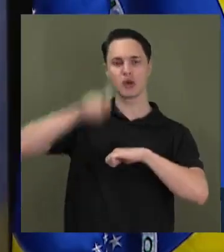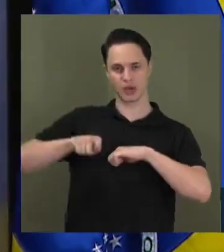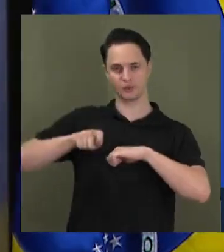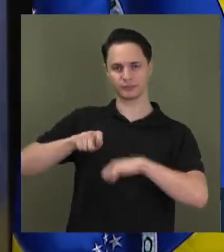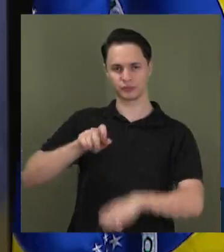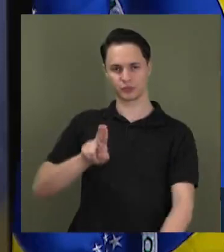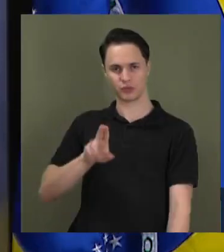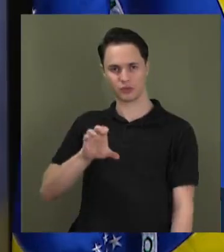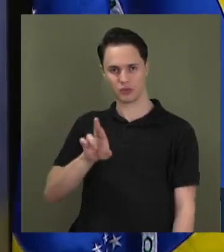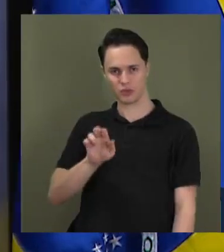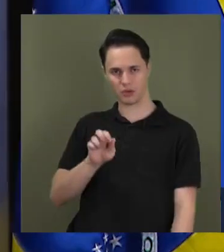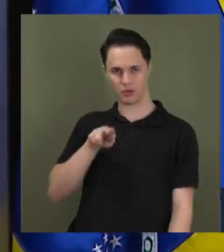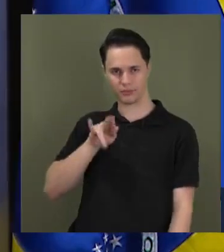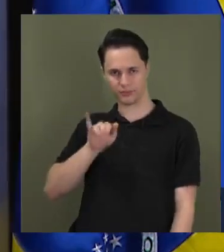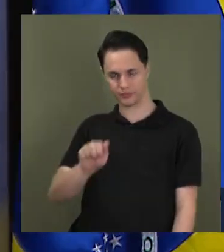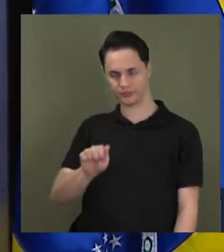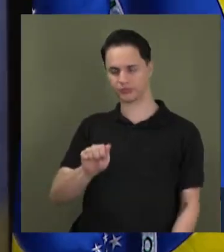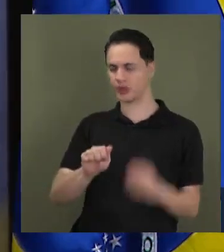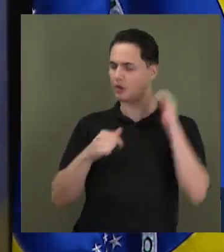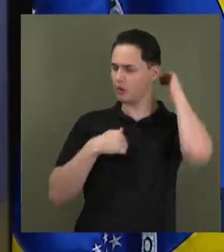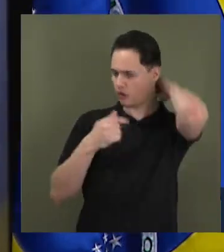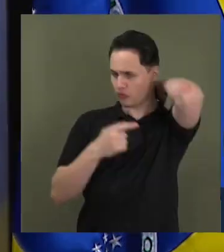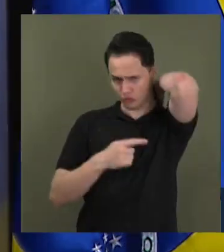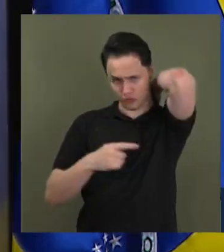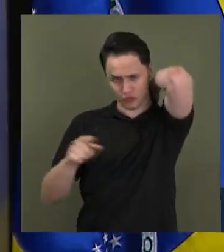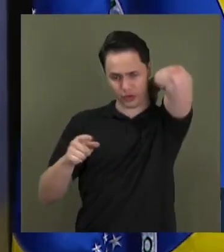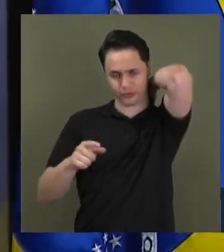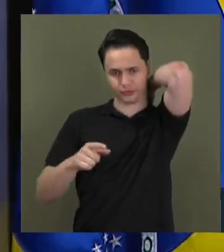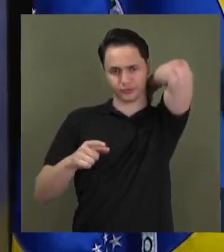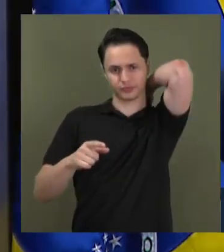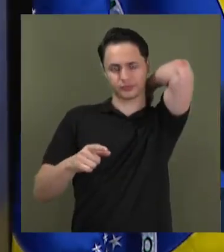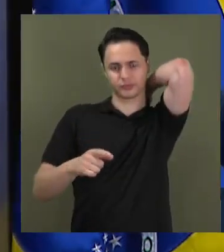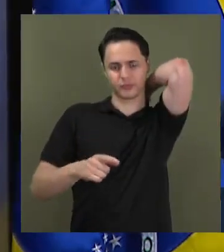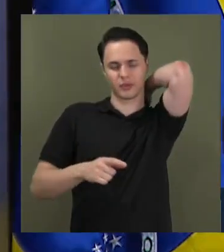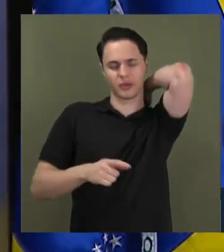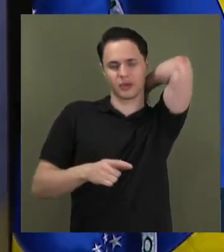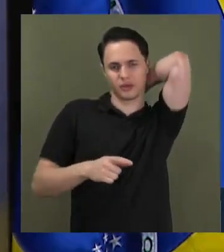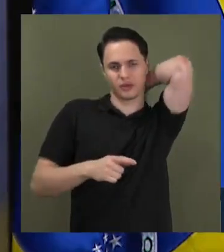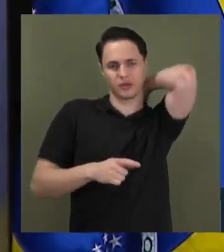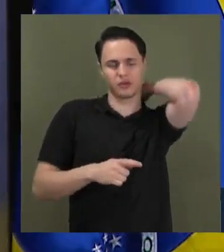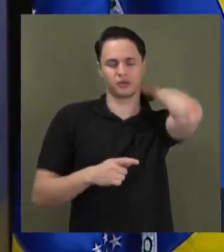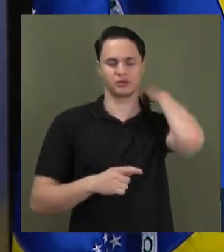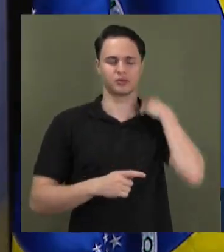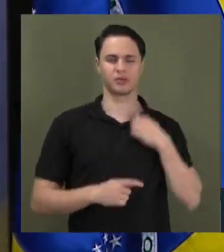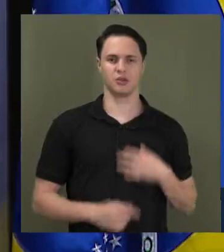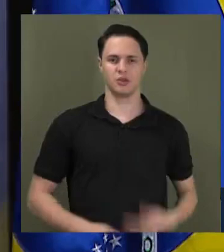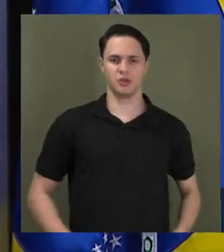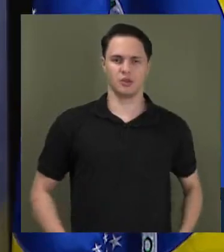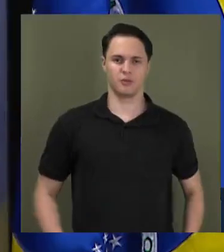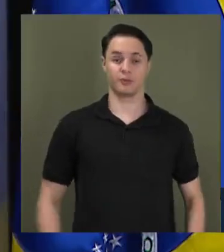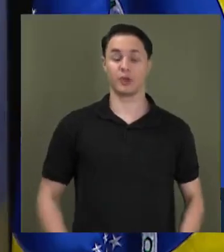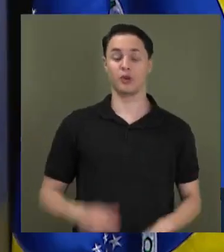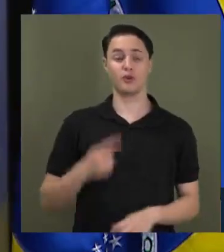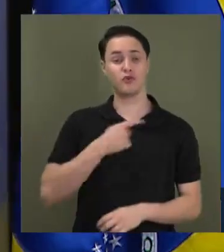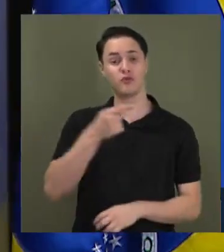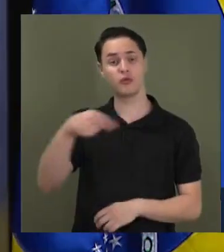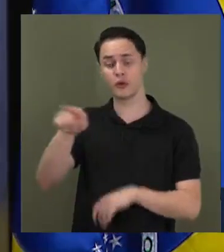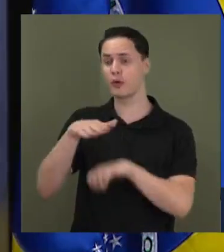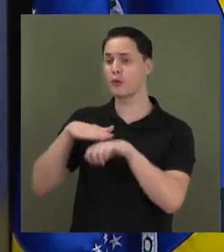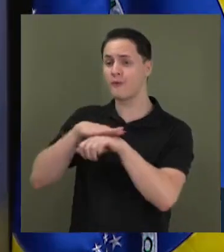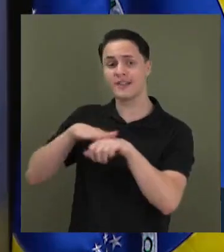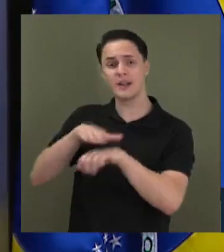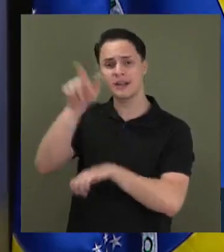fui à embaixada conversar sobre esse momento que vive dramático para o povo